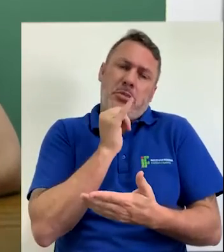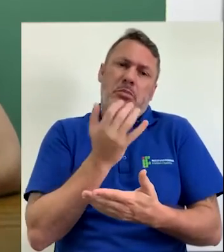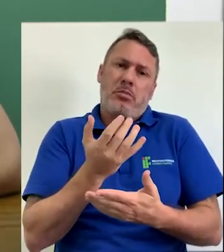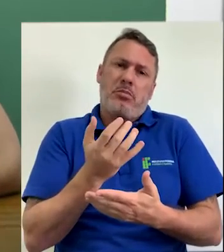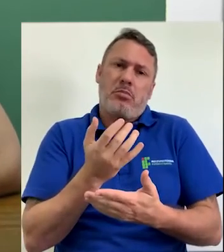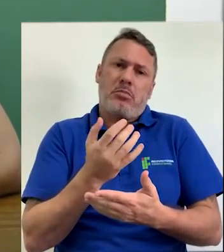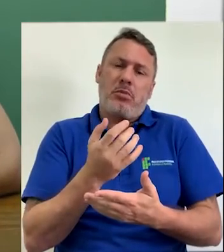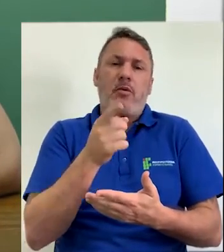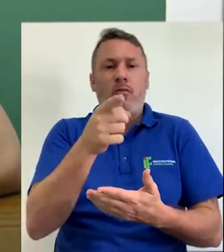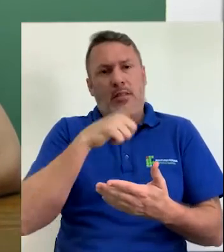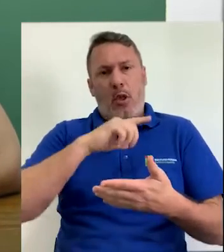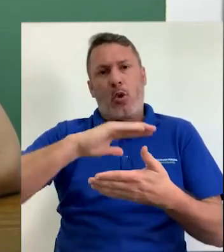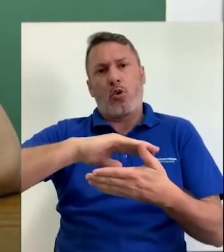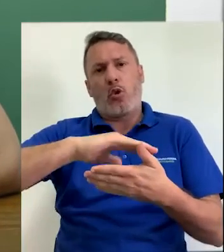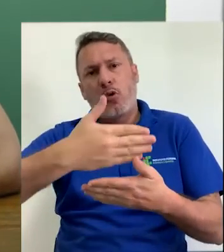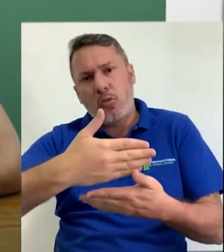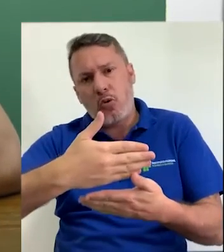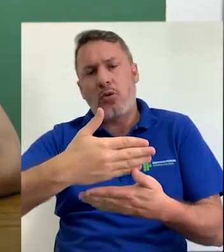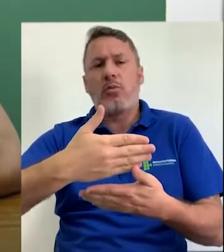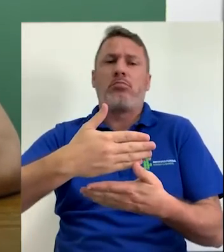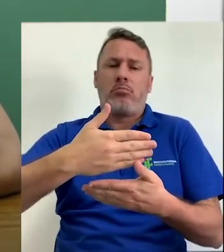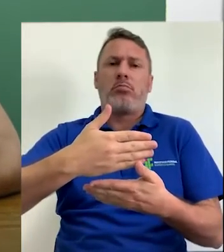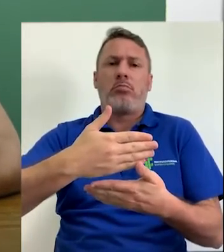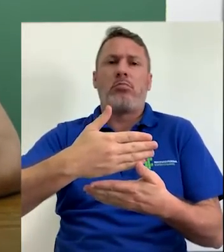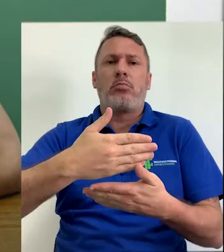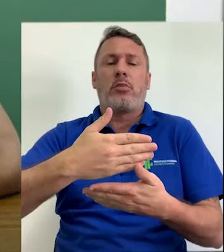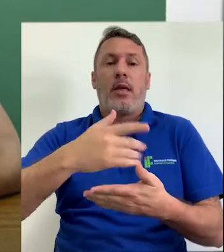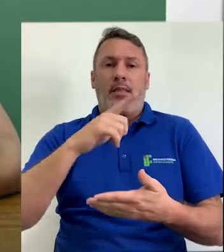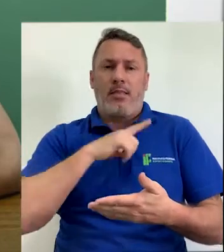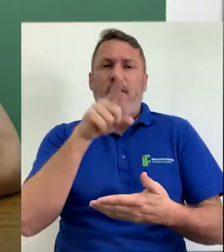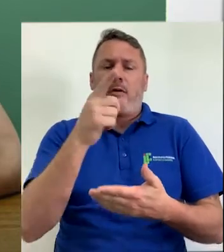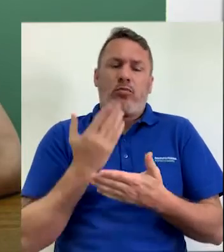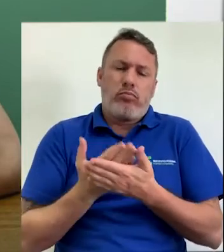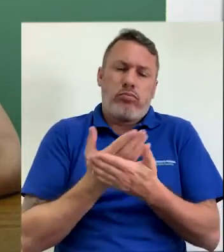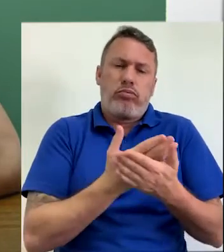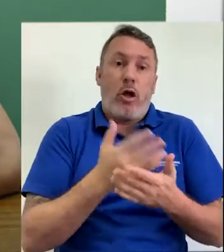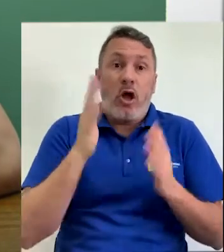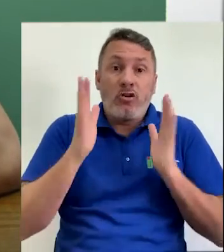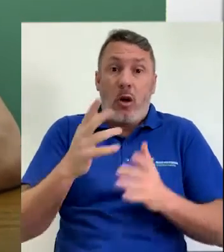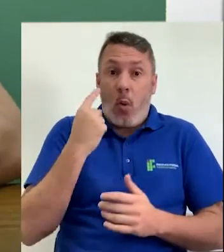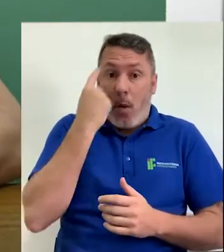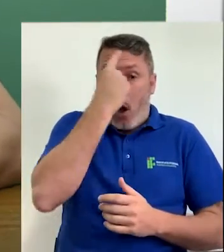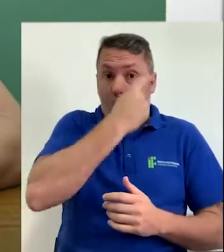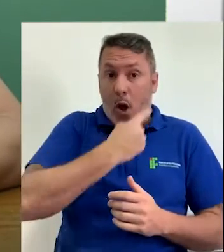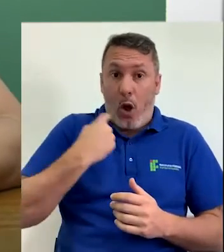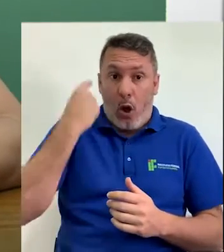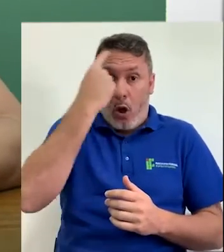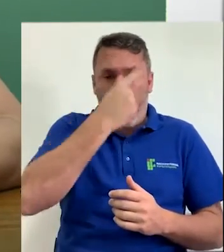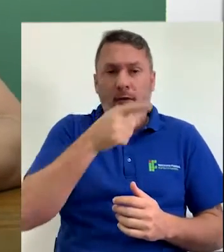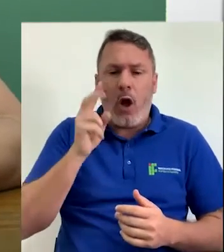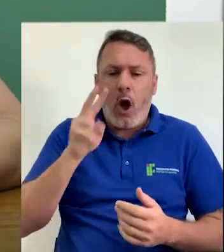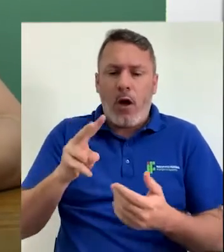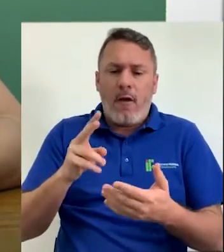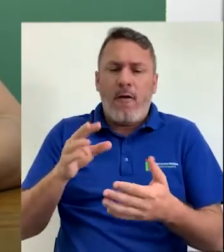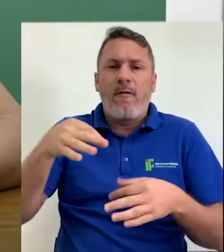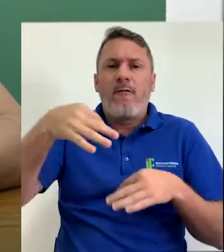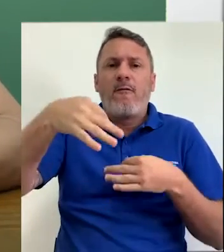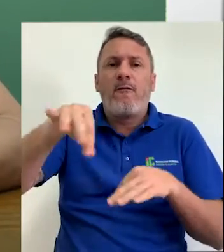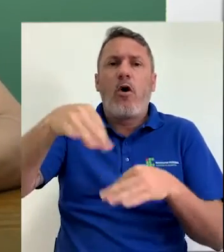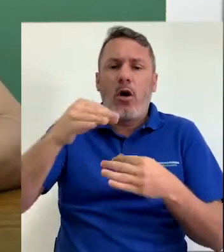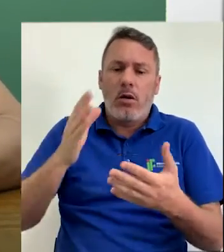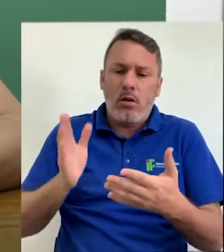estude pelo notebook, após 1 hora de estudos, olhe o tanto de folhas que